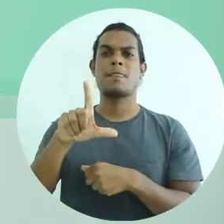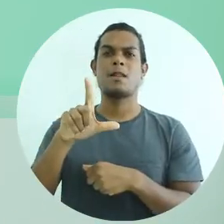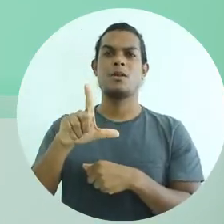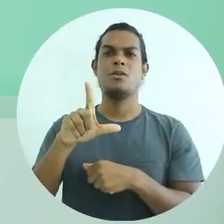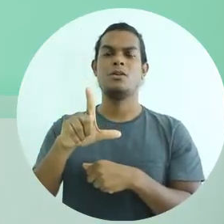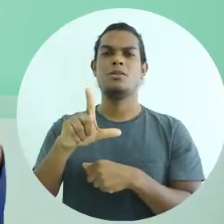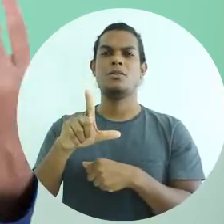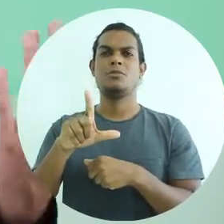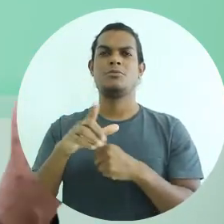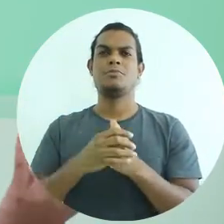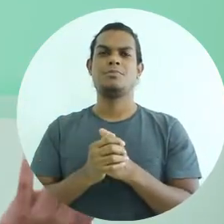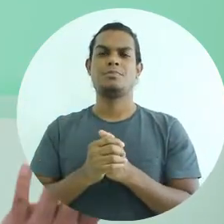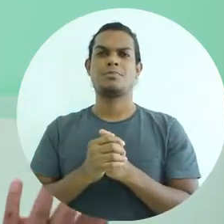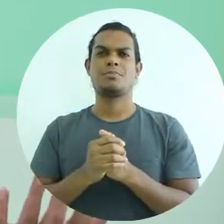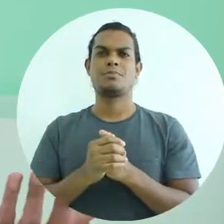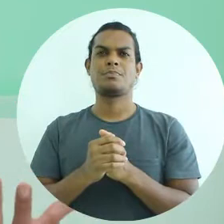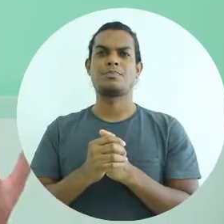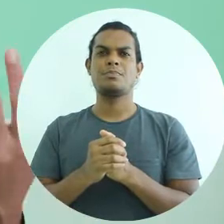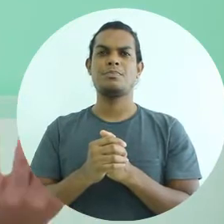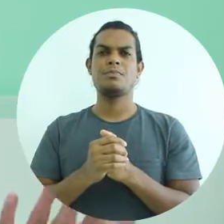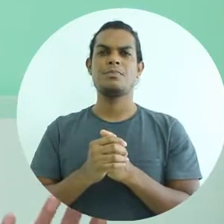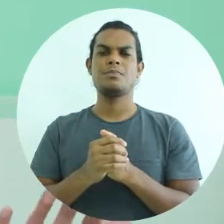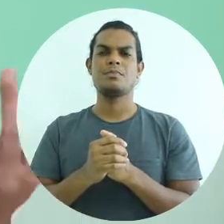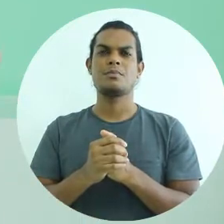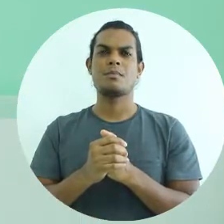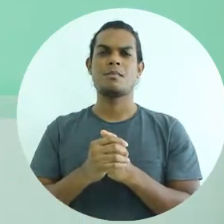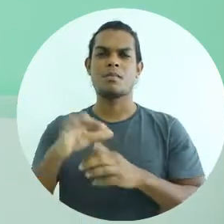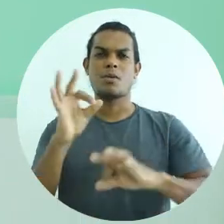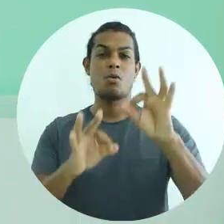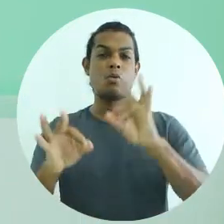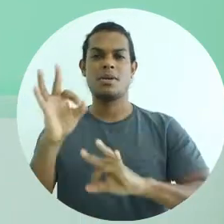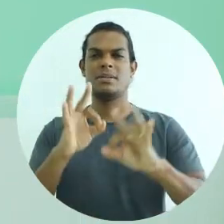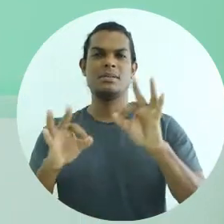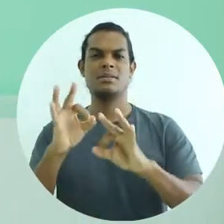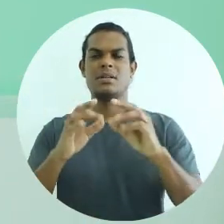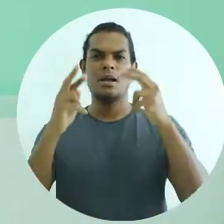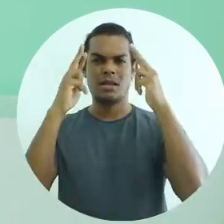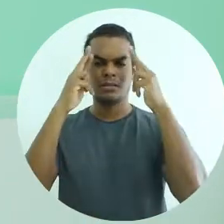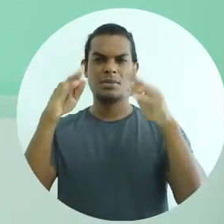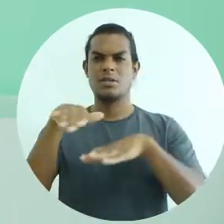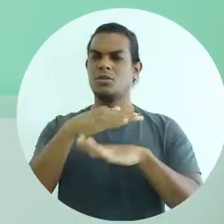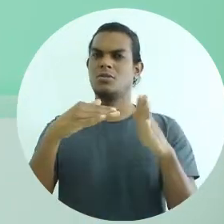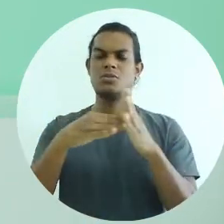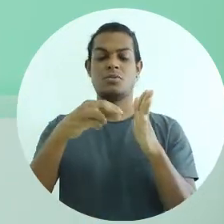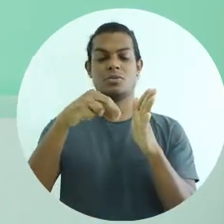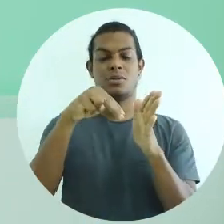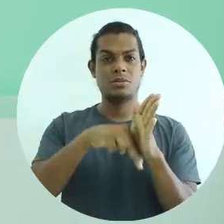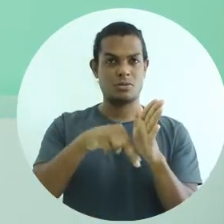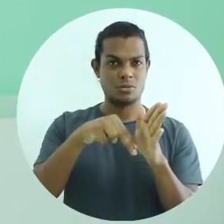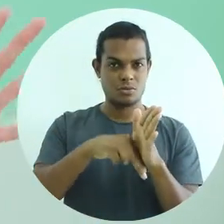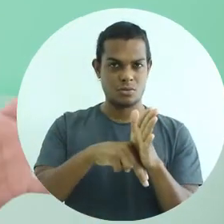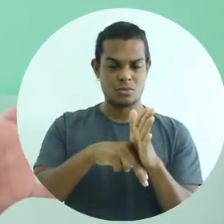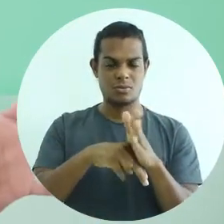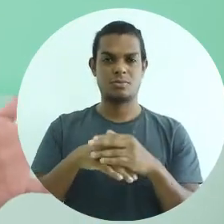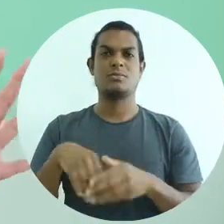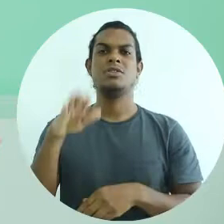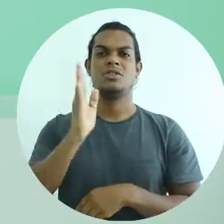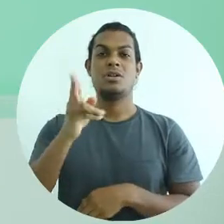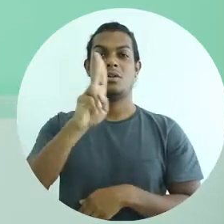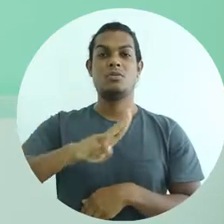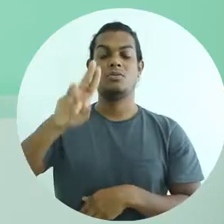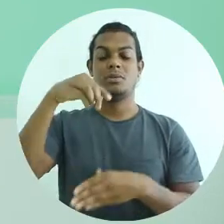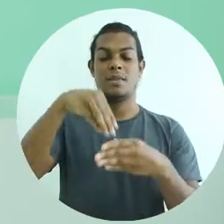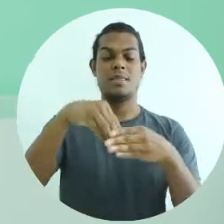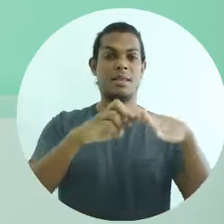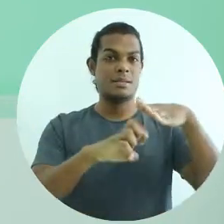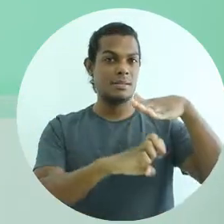requisitos de alguma norma que ela tenha desejado implantar na sua empresa. Observem que eu falei certificar e falei